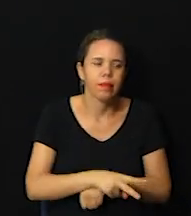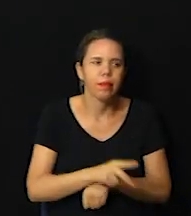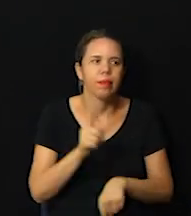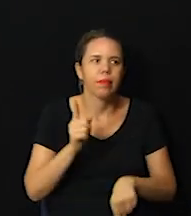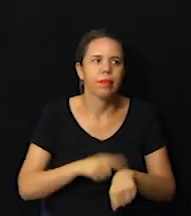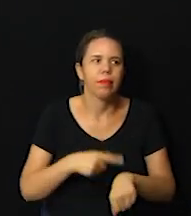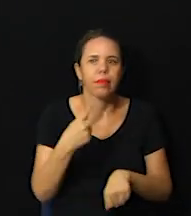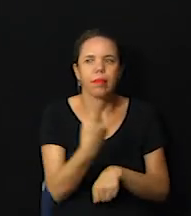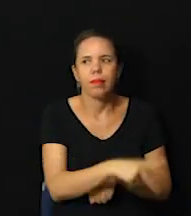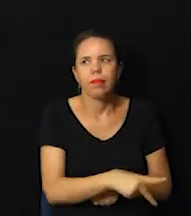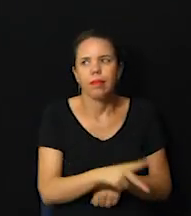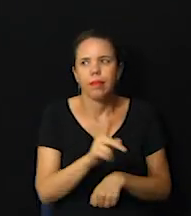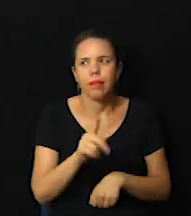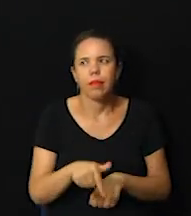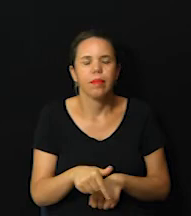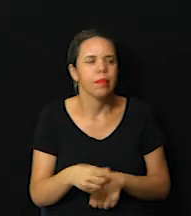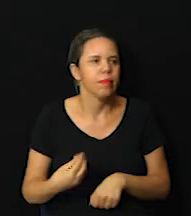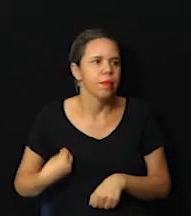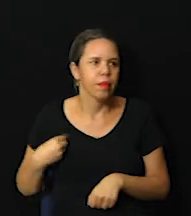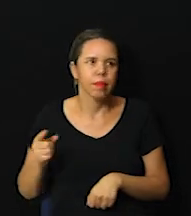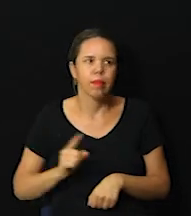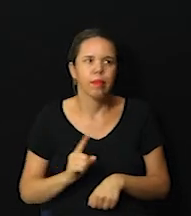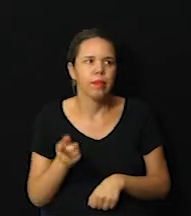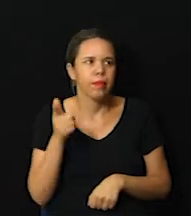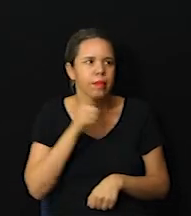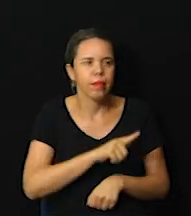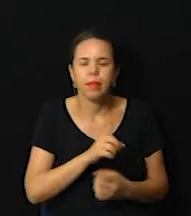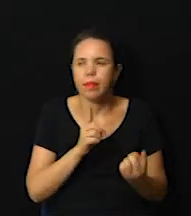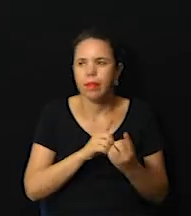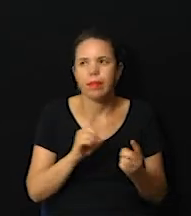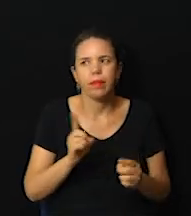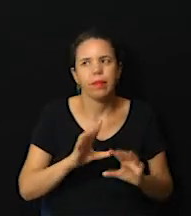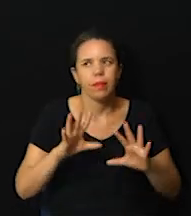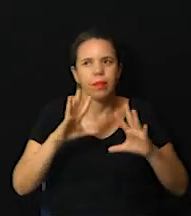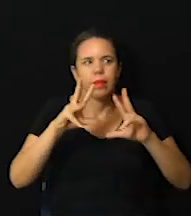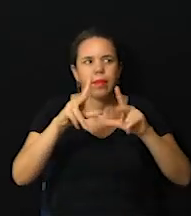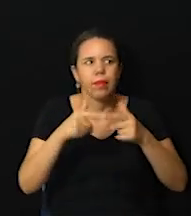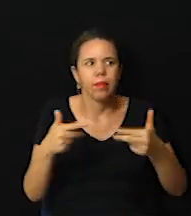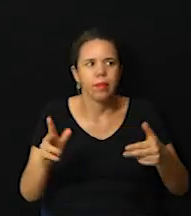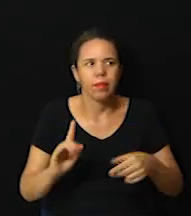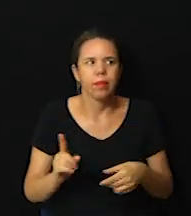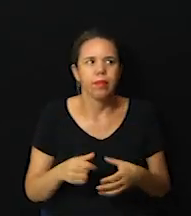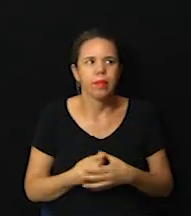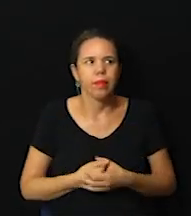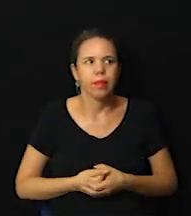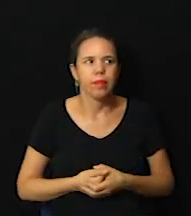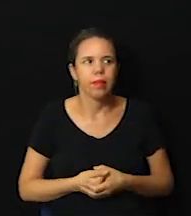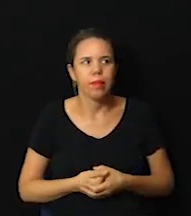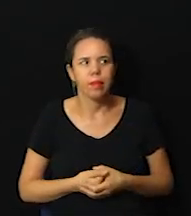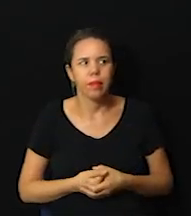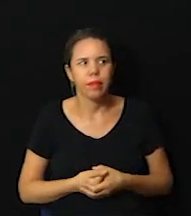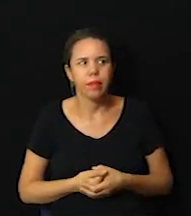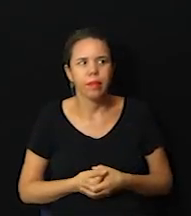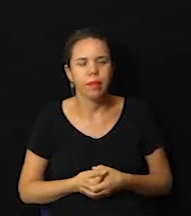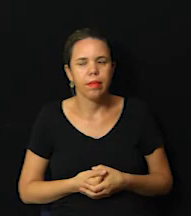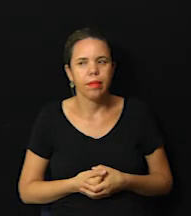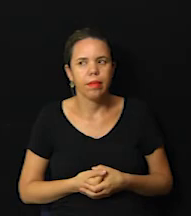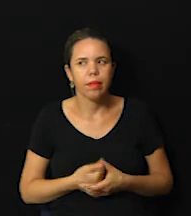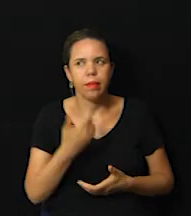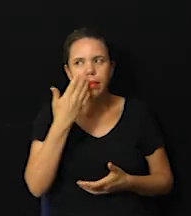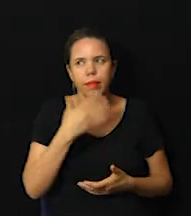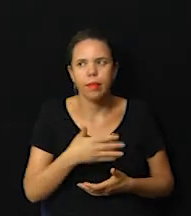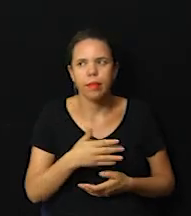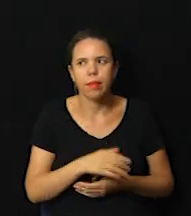nesse momento, a gente não está conseguindo atender toda a demanda. Então, quando alguma criança